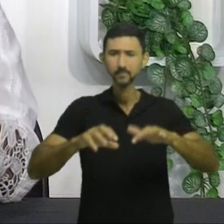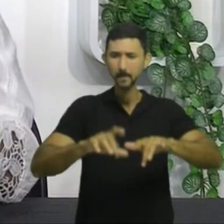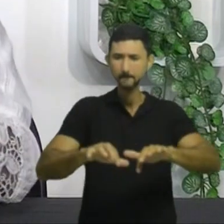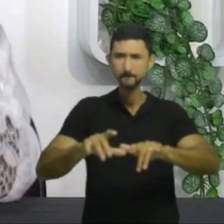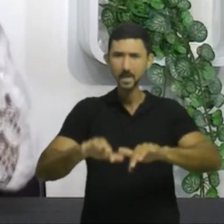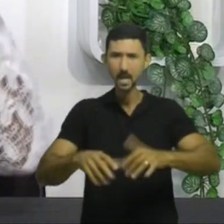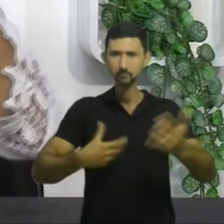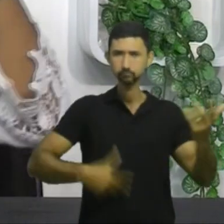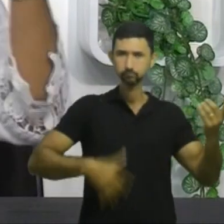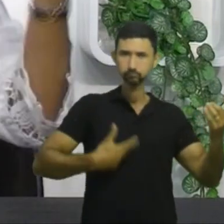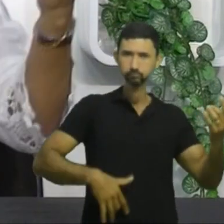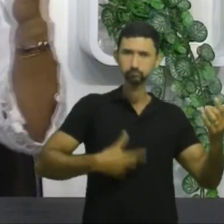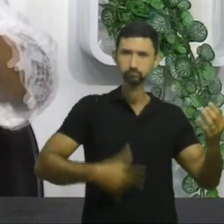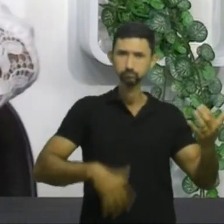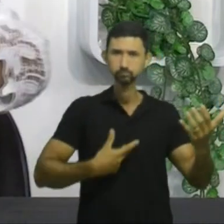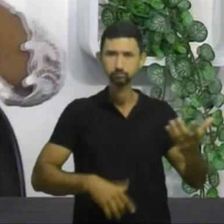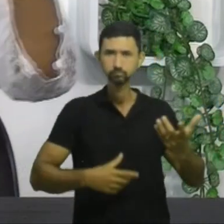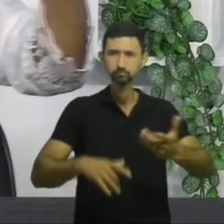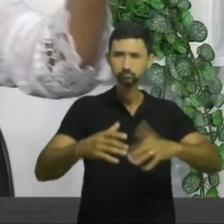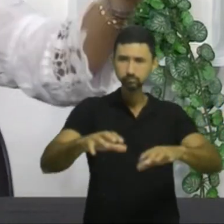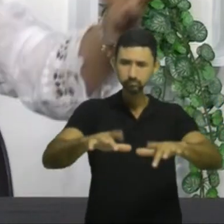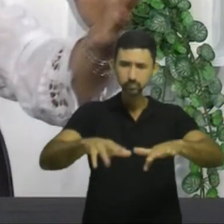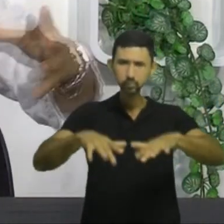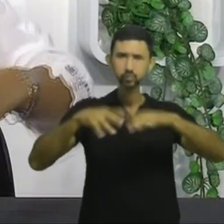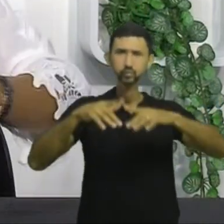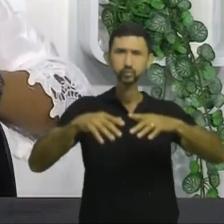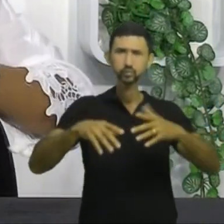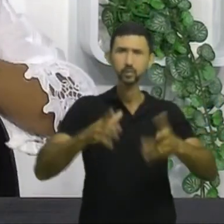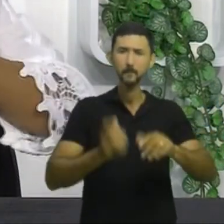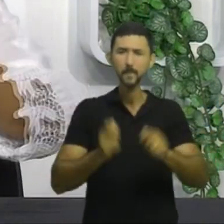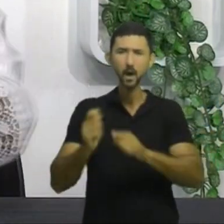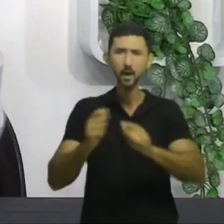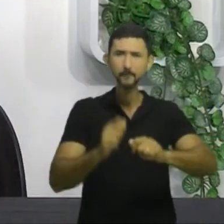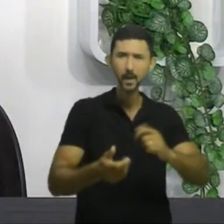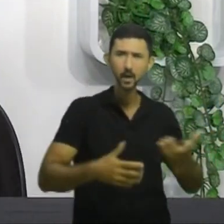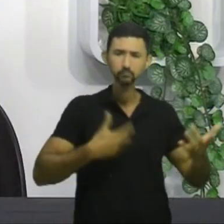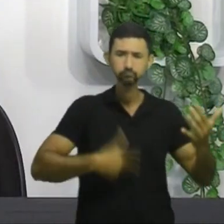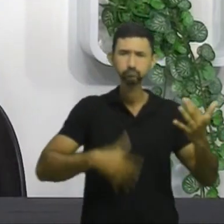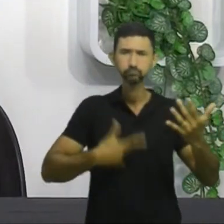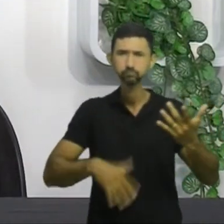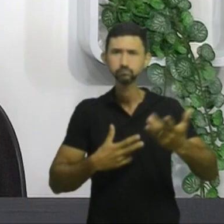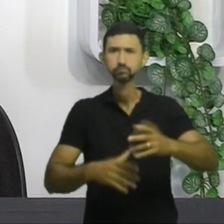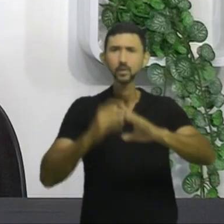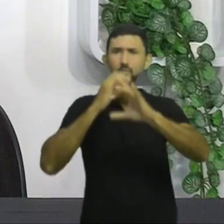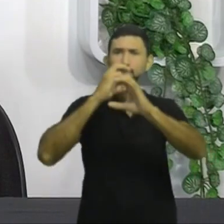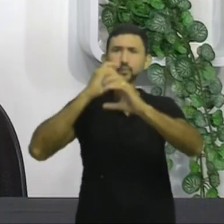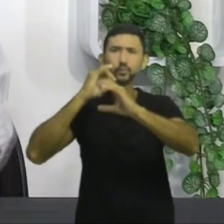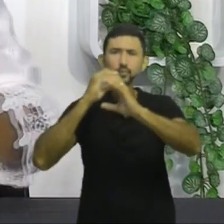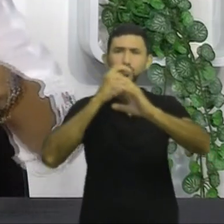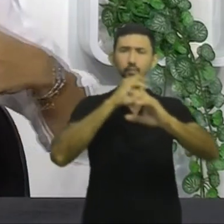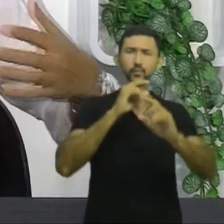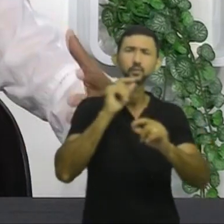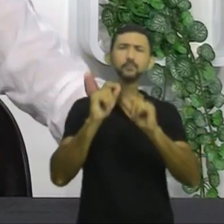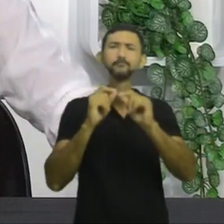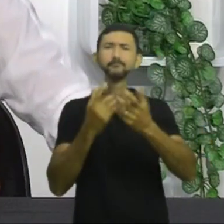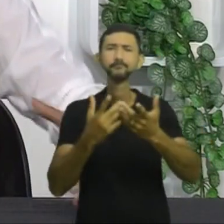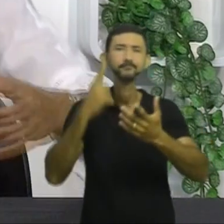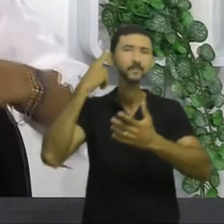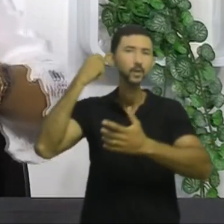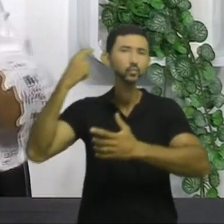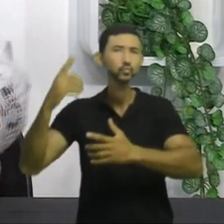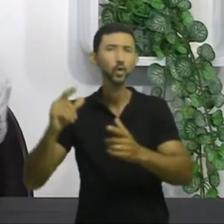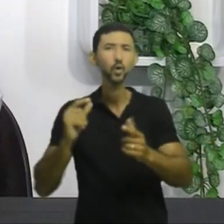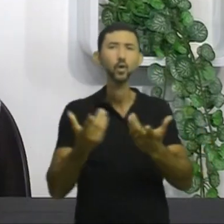teclado, violão, uma grande orquestra, uma grande banda, ou bandas de instrumentos percussivos,